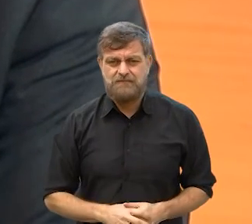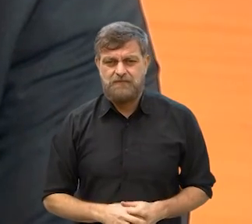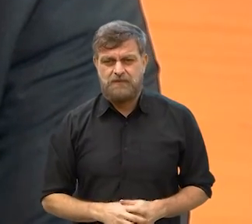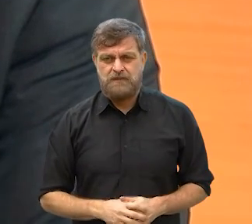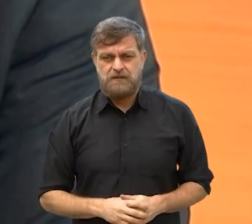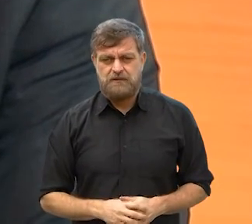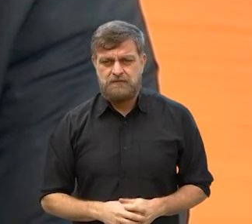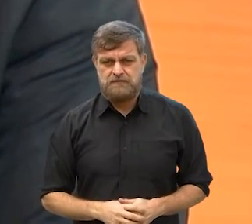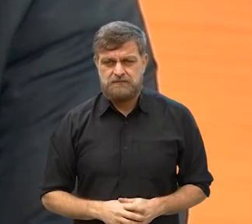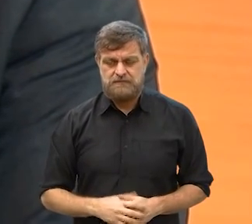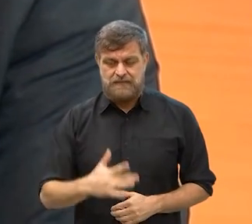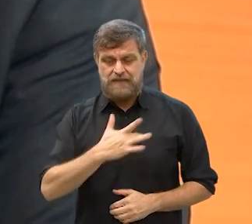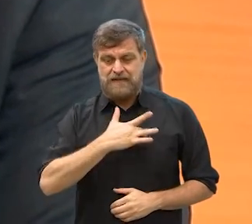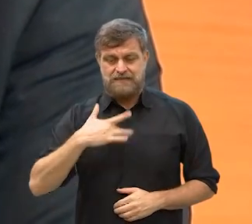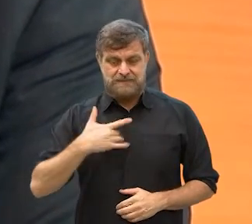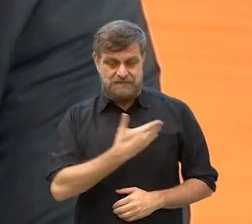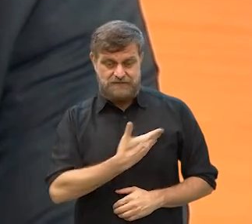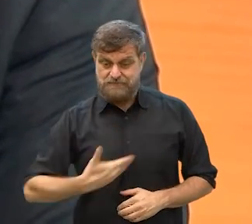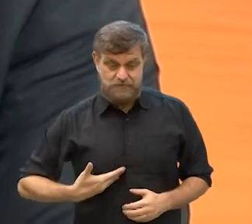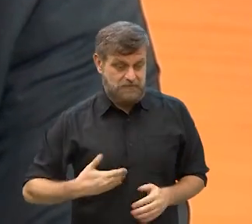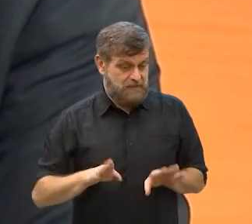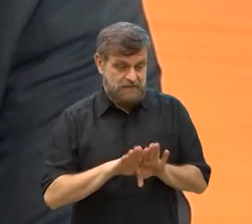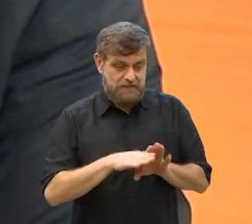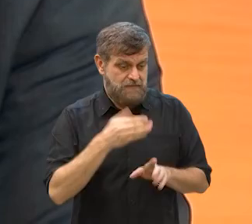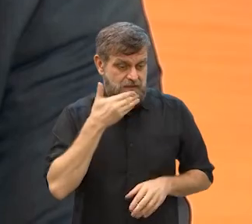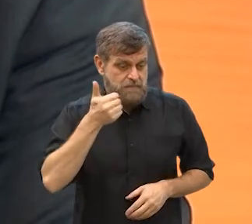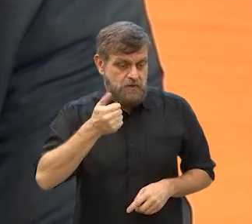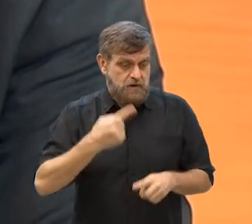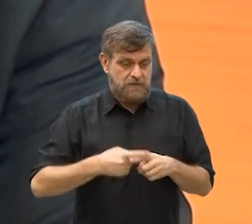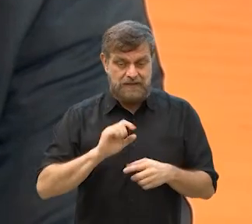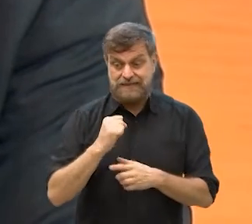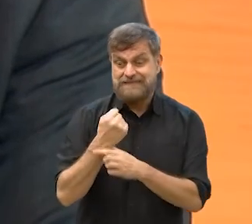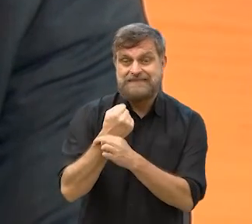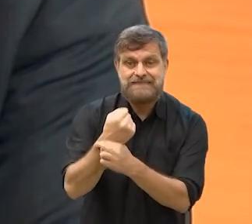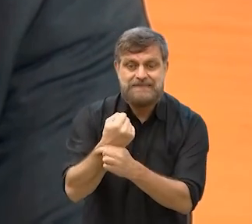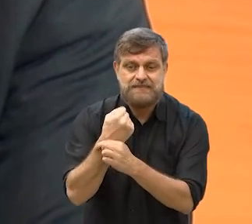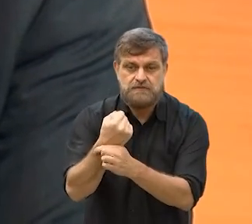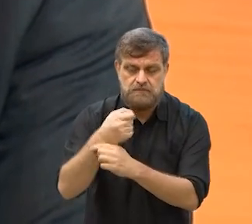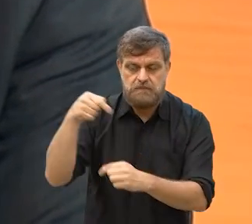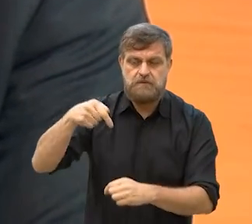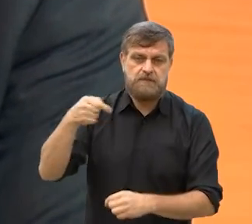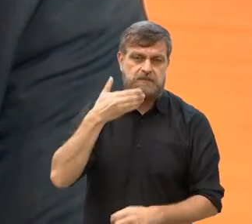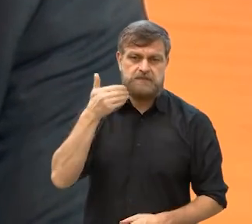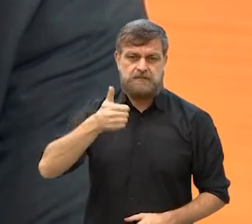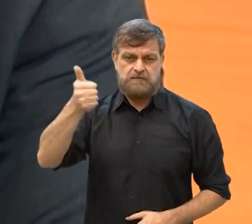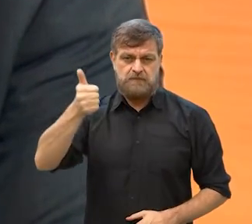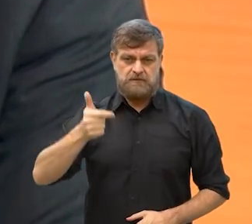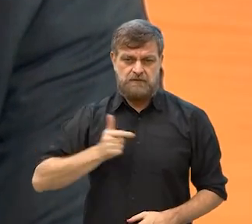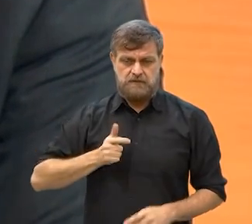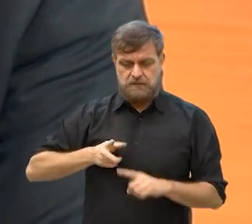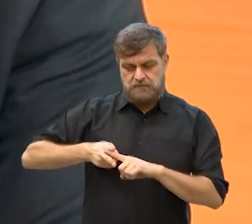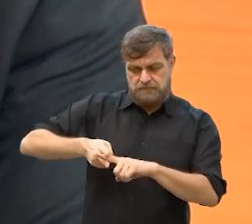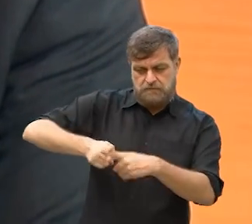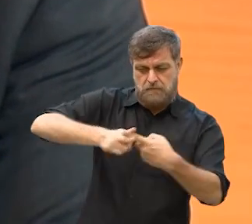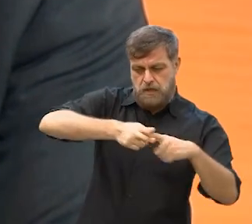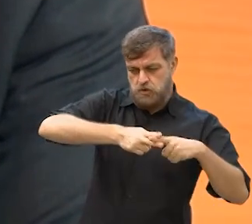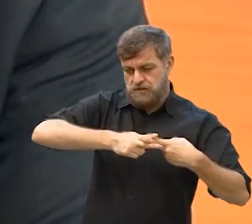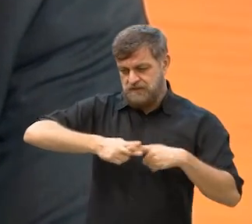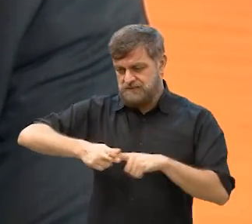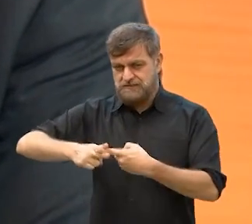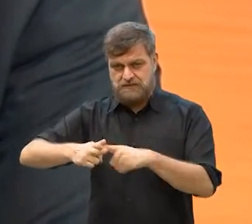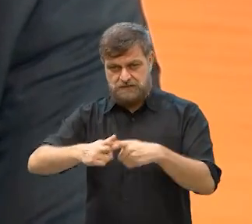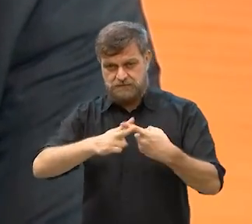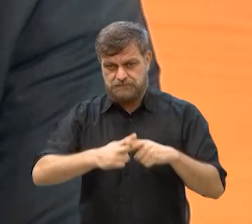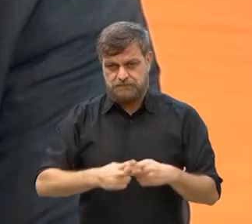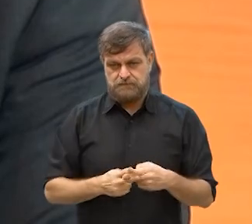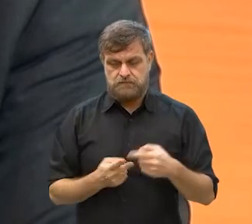questão da saúde pública melhora. Questão de segurança melhora, manutenção, né,